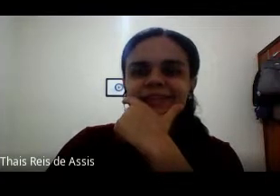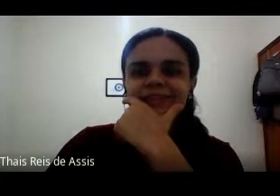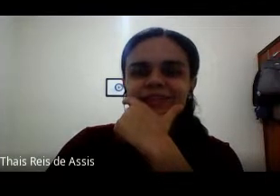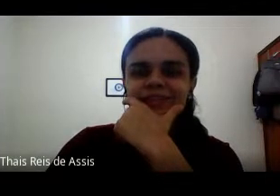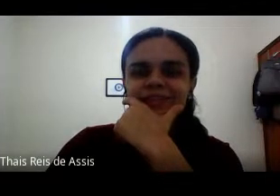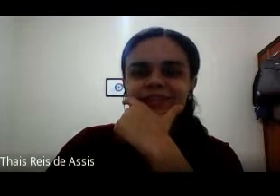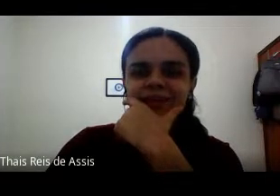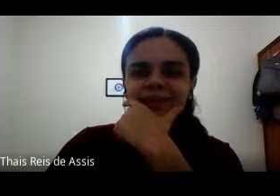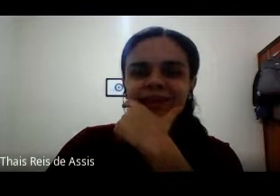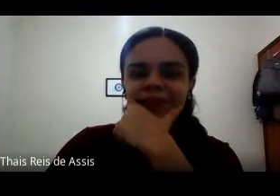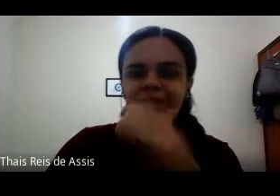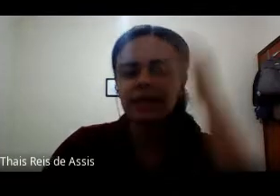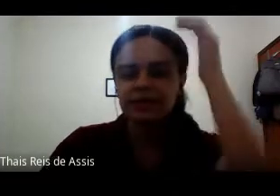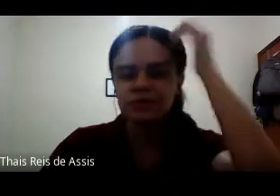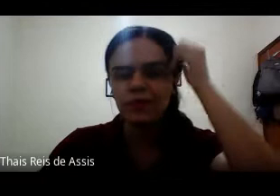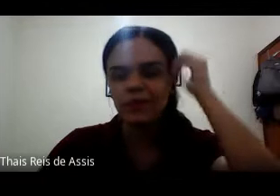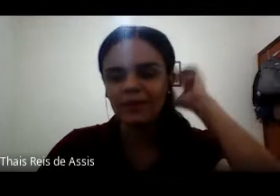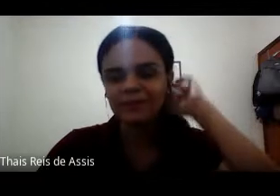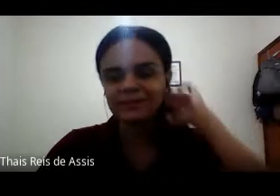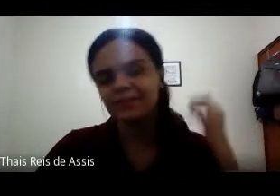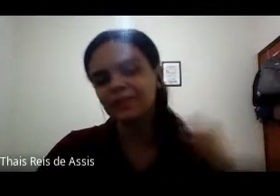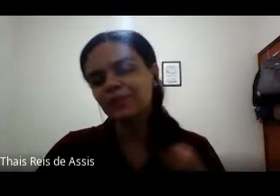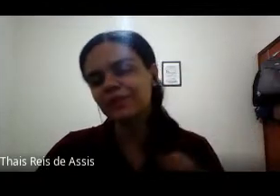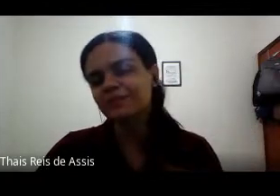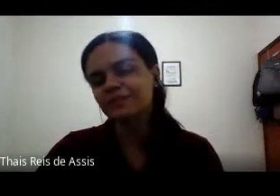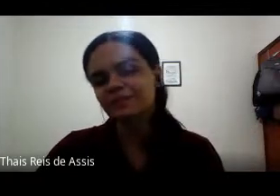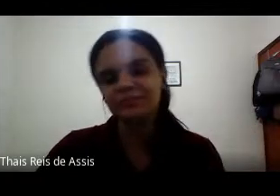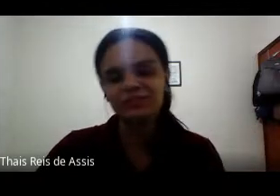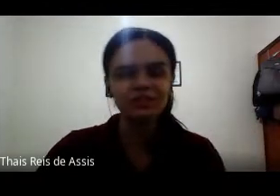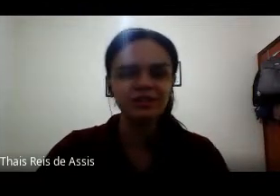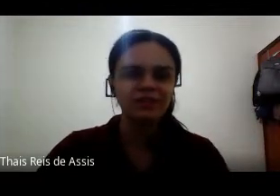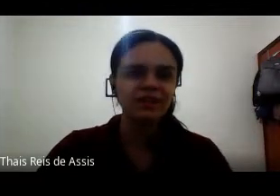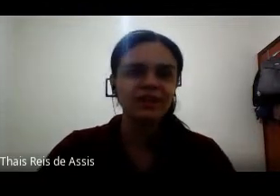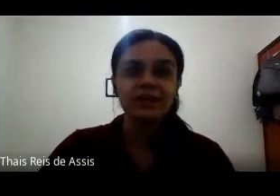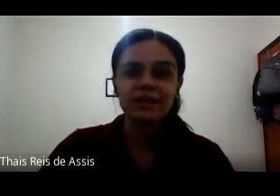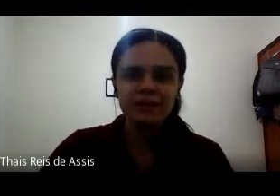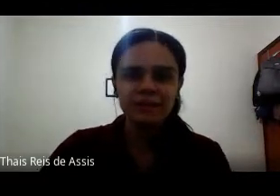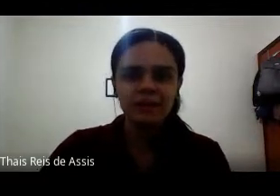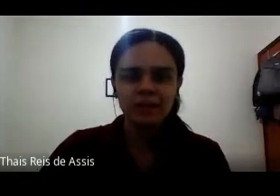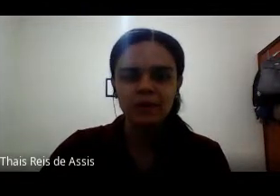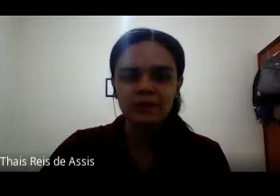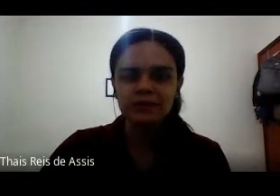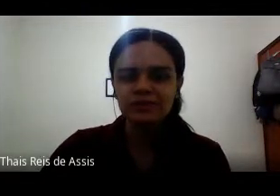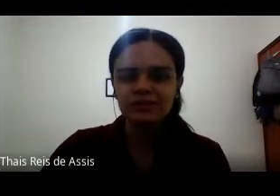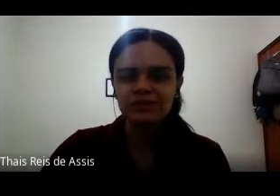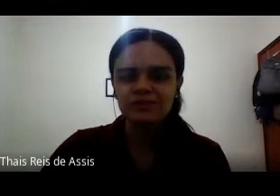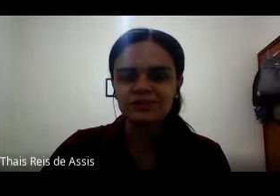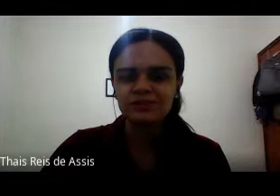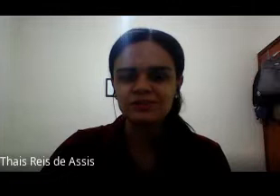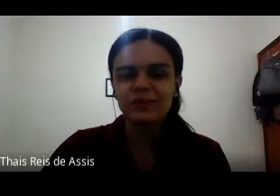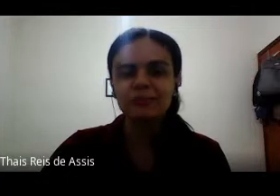Então, a gente. Para ter acesso ao conhecimento era muito restrito, não tinha. Eu queria saber alguma coisa, eu não